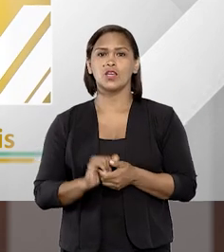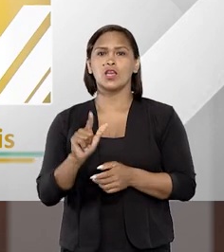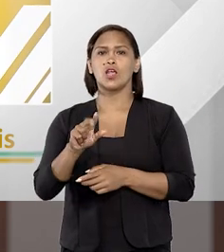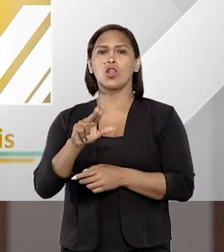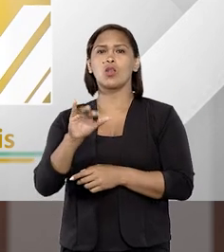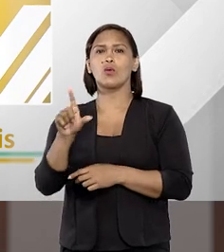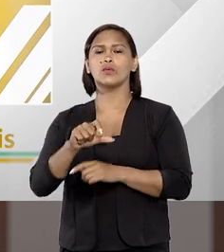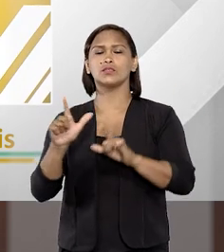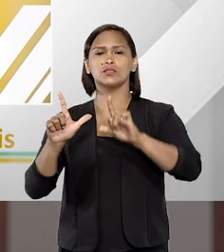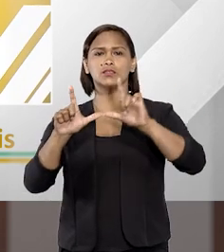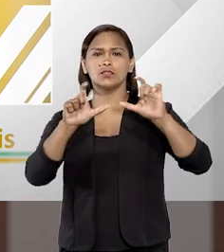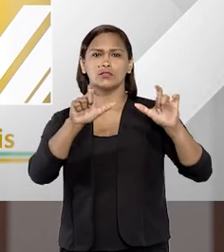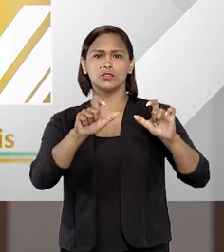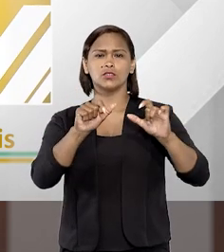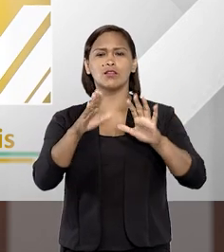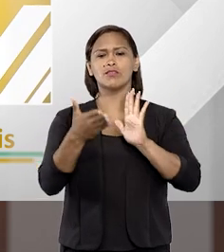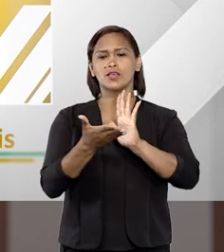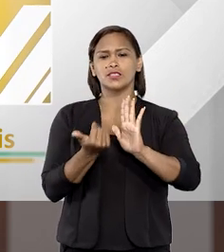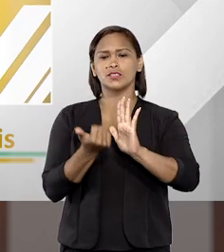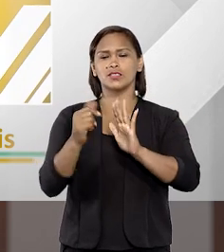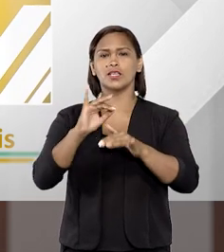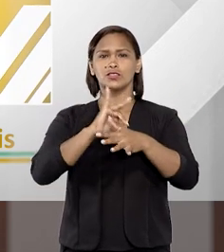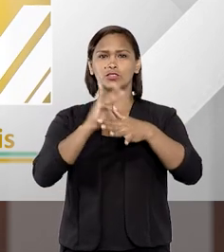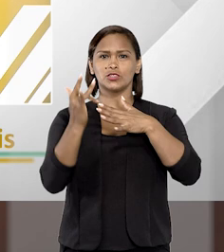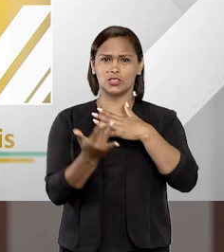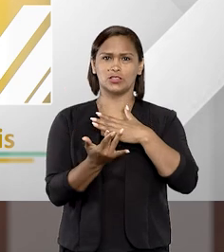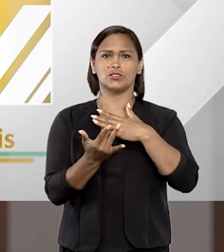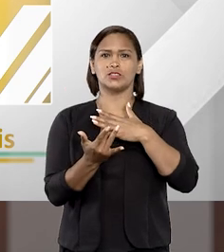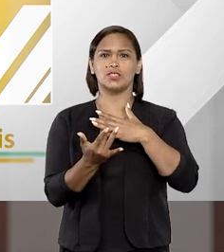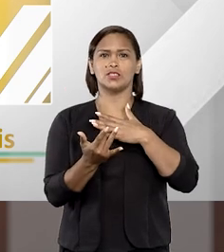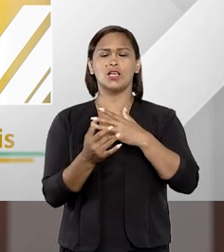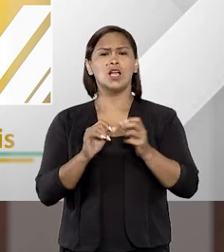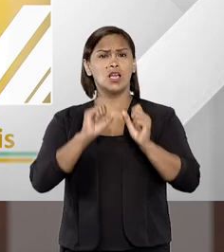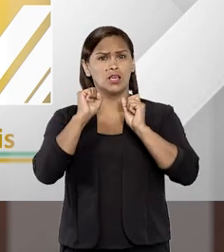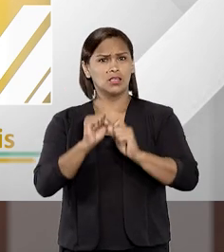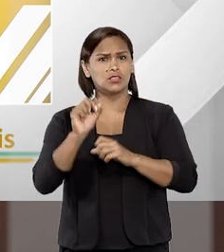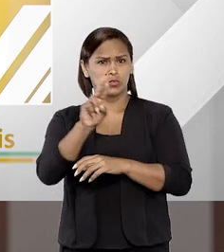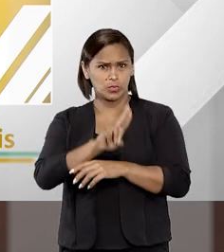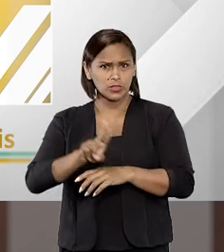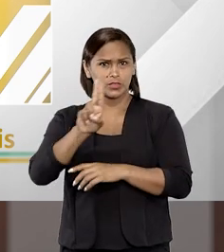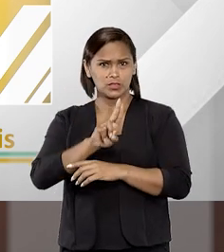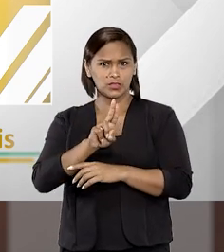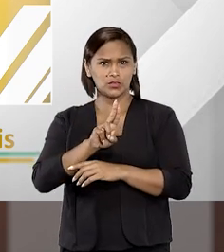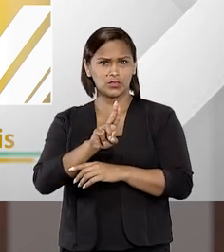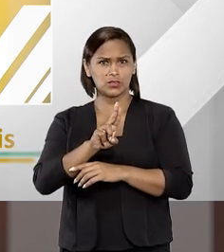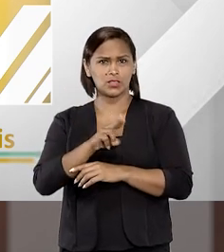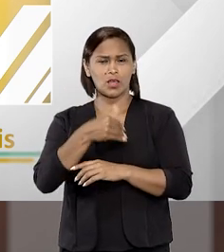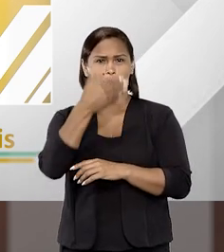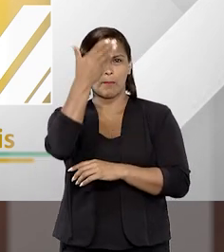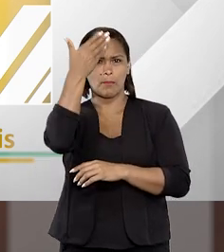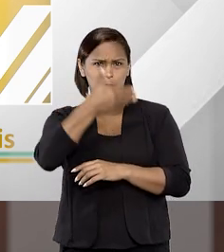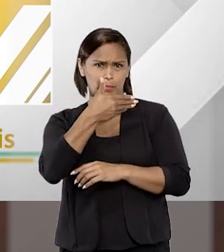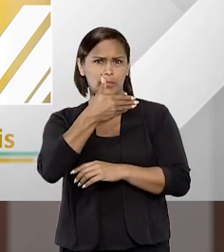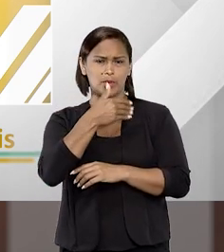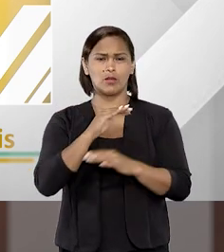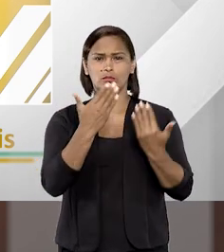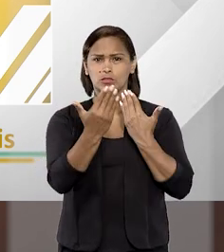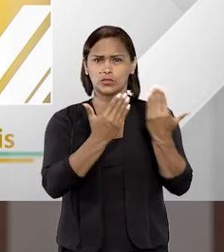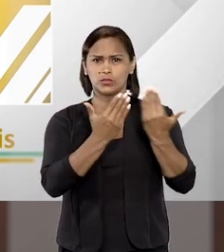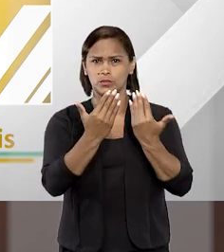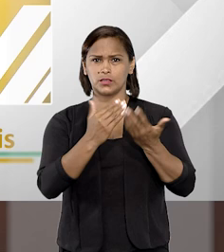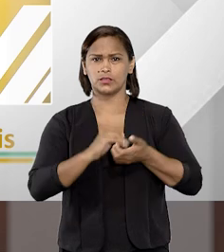manfred e as fotografias extraídas de redes sociais elas podem ser usadas para o reconhecimento de